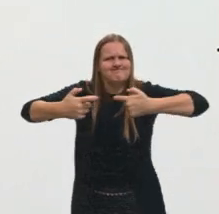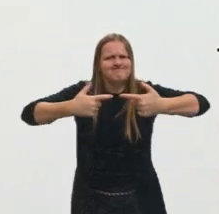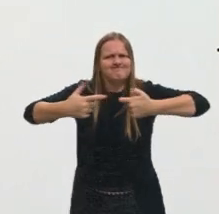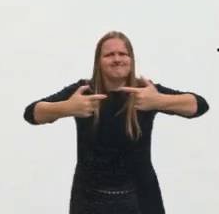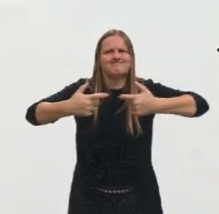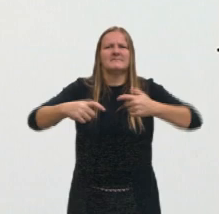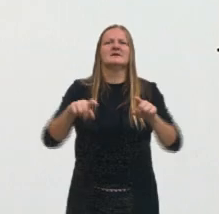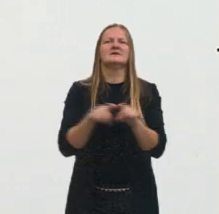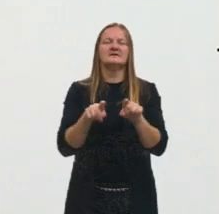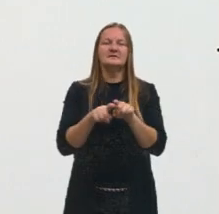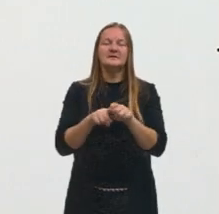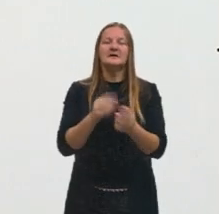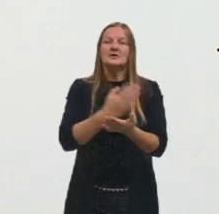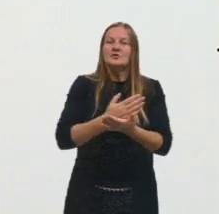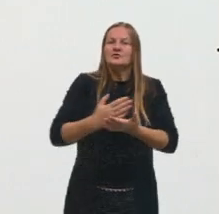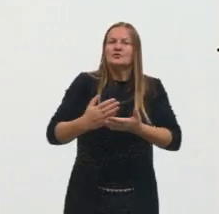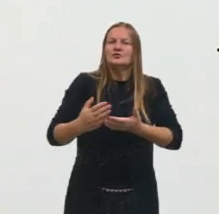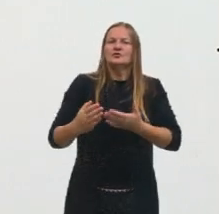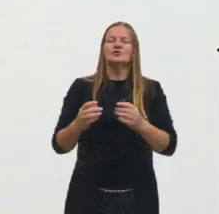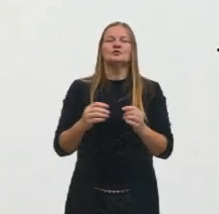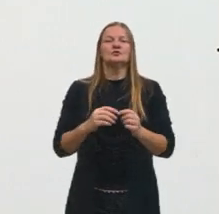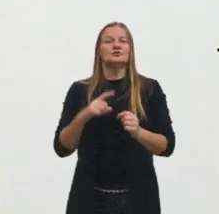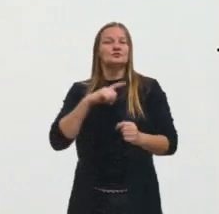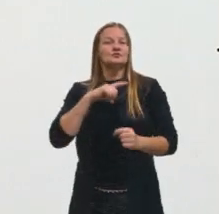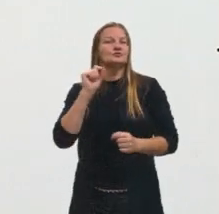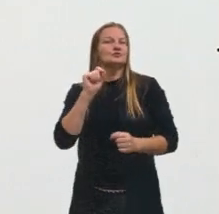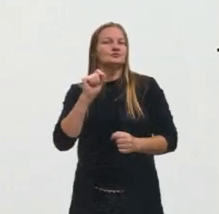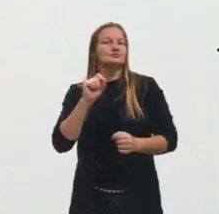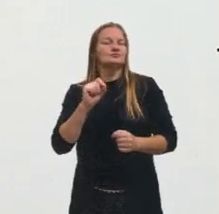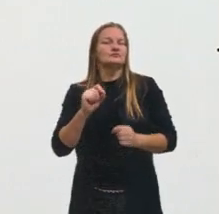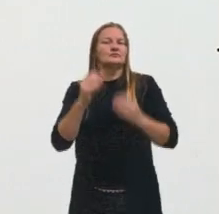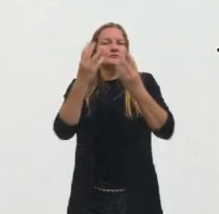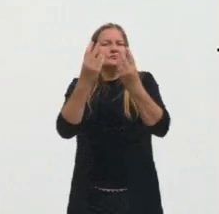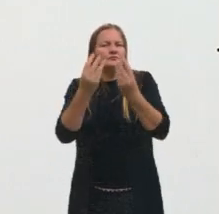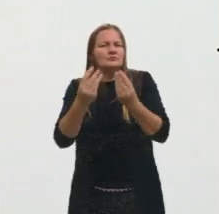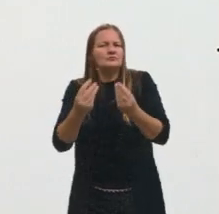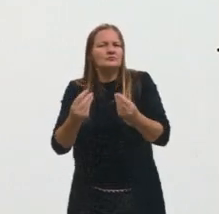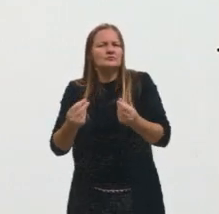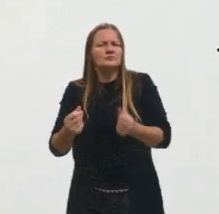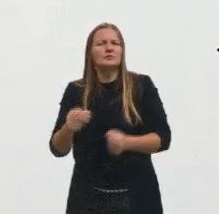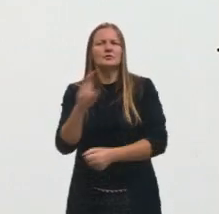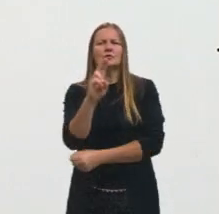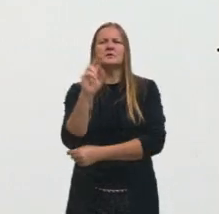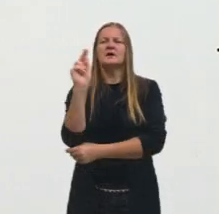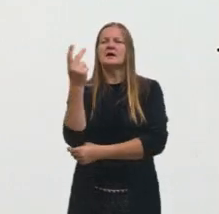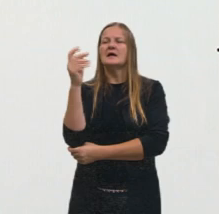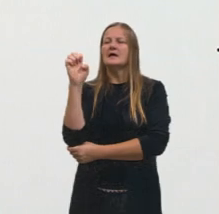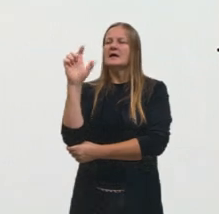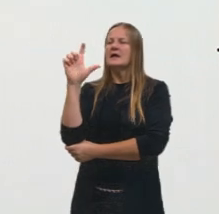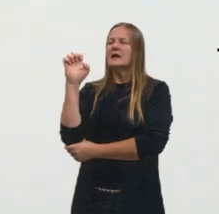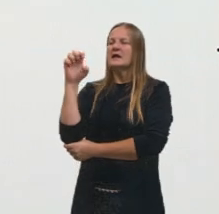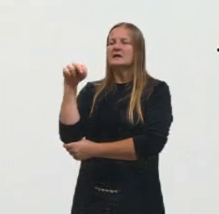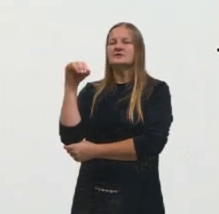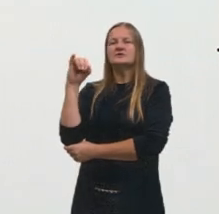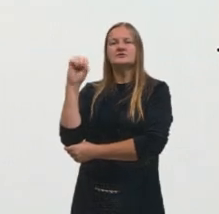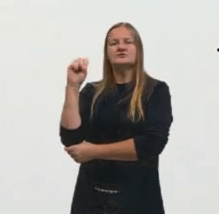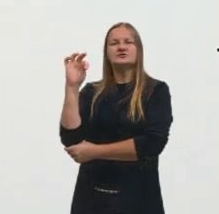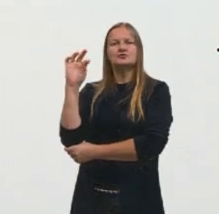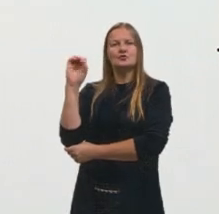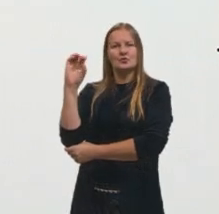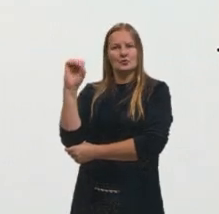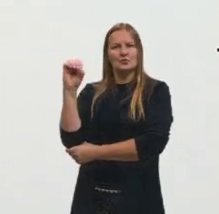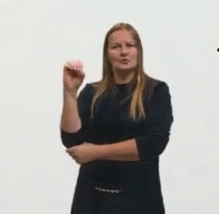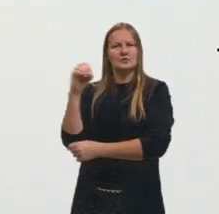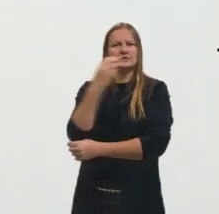e o início da decadência que vai terminar no período helenístico de 336